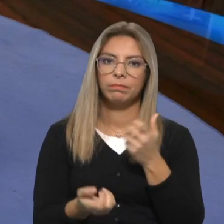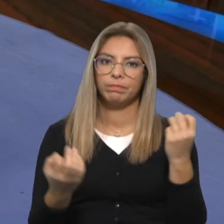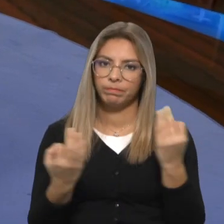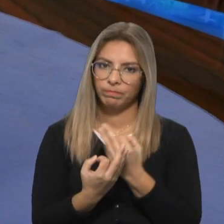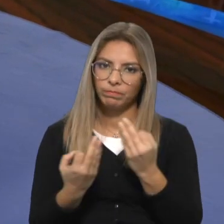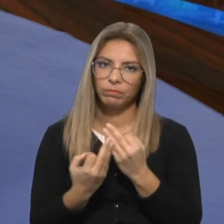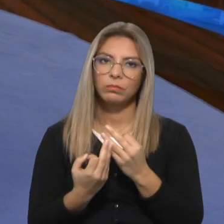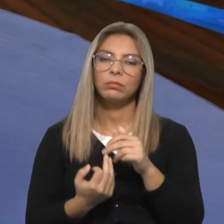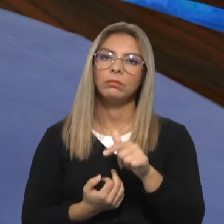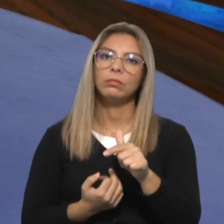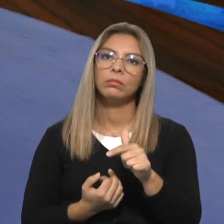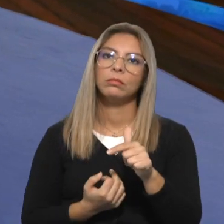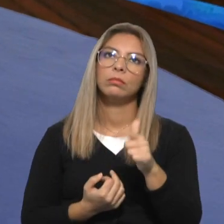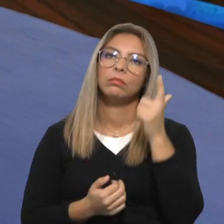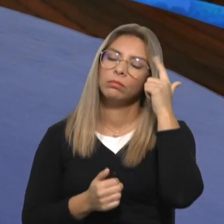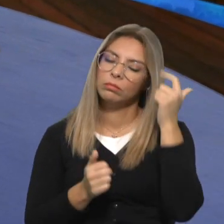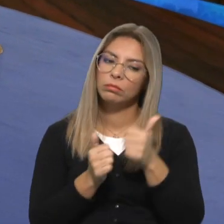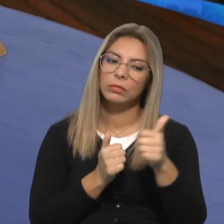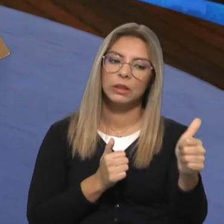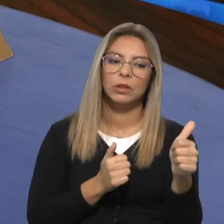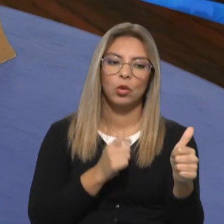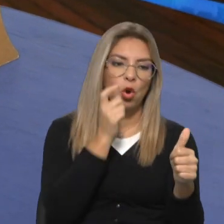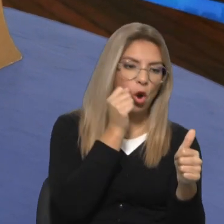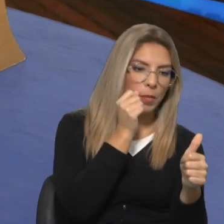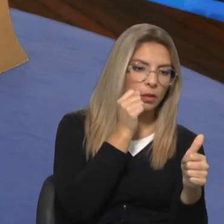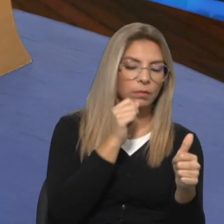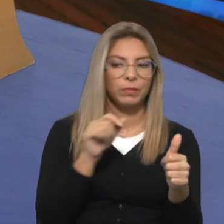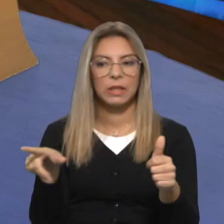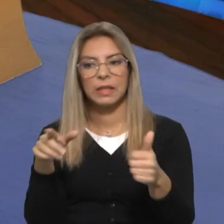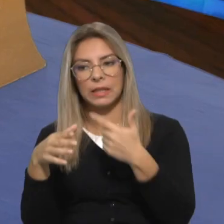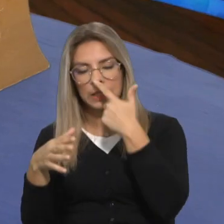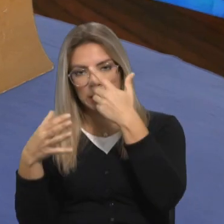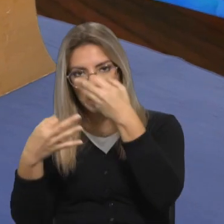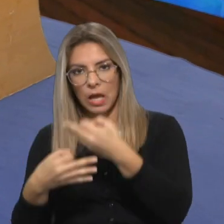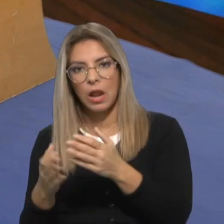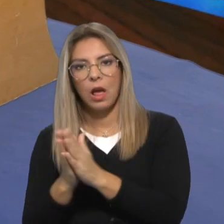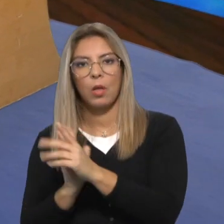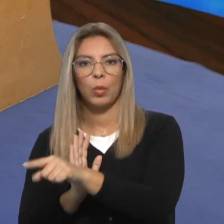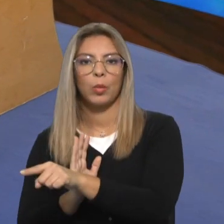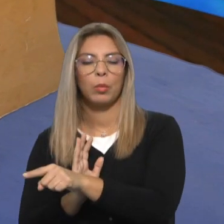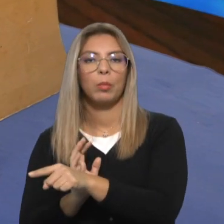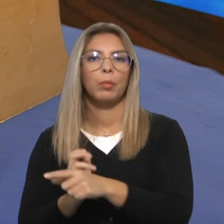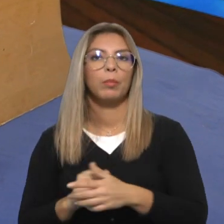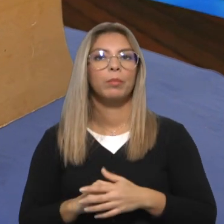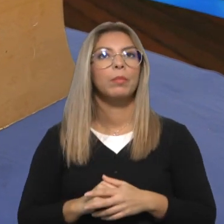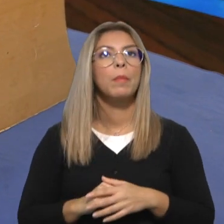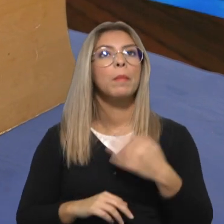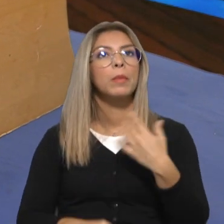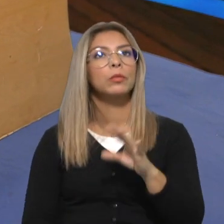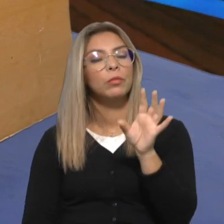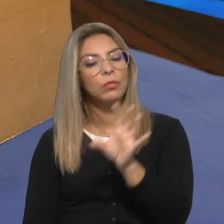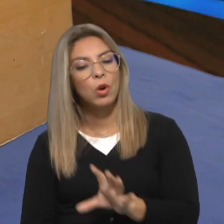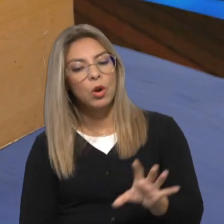a distância do sagrado em relação ao homem. Mas penso eu que o método de Jesus Cristo foi